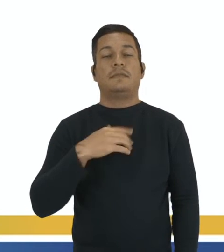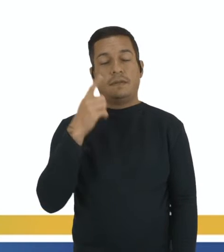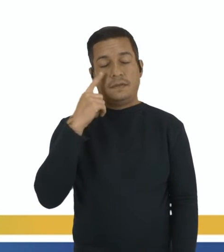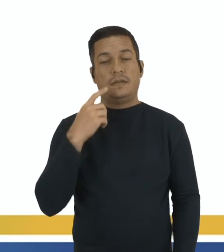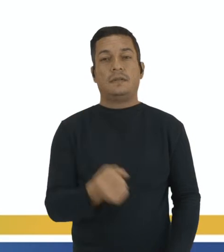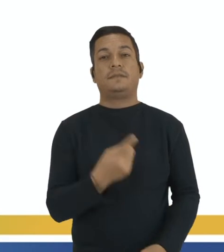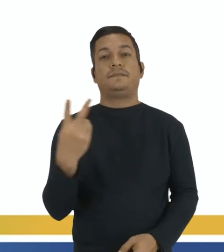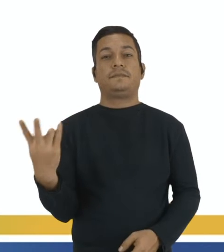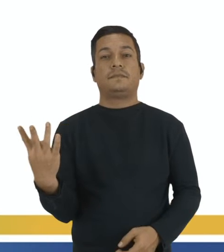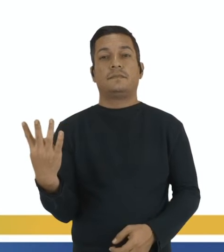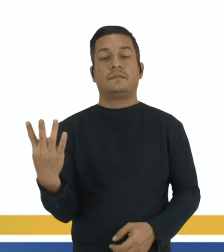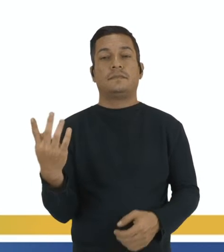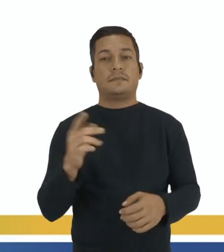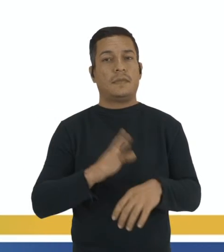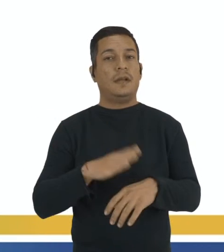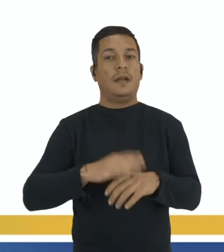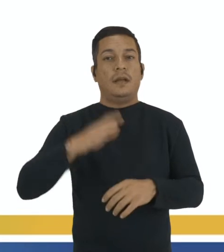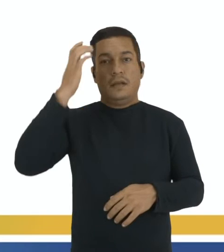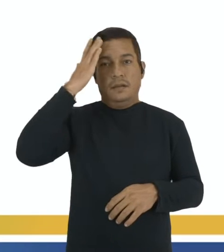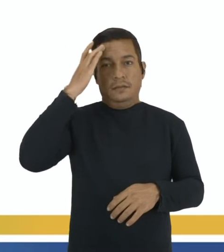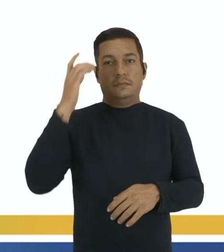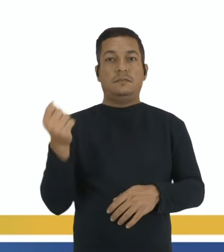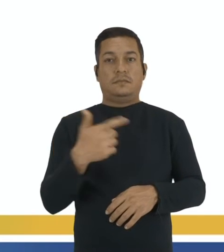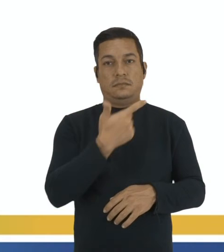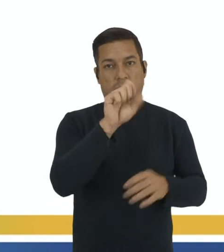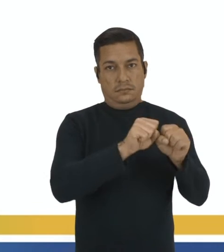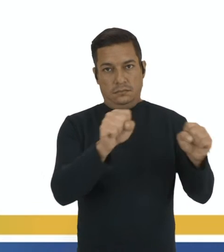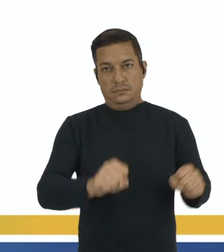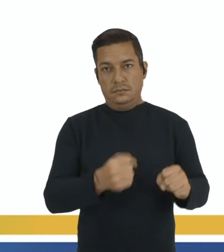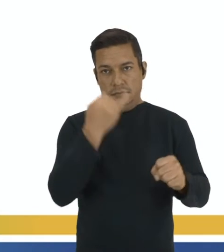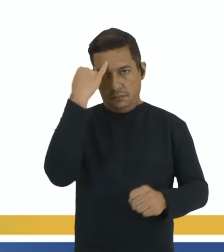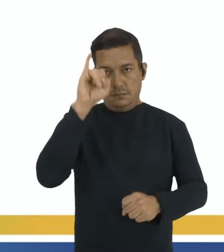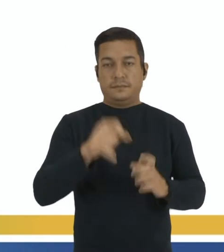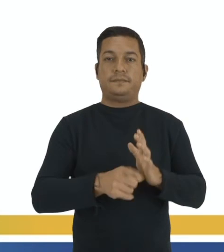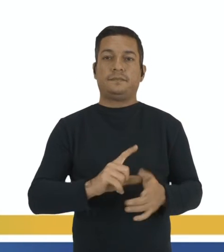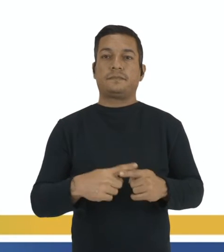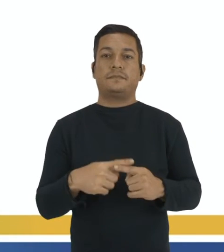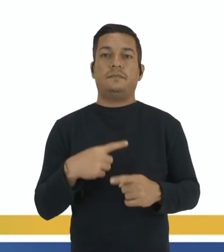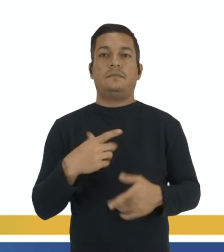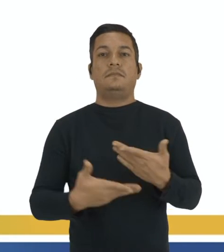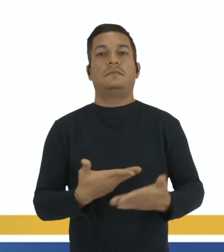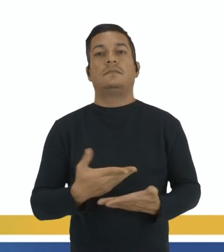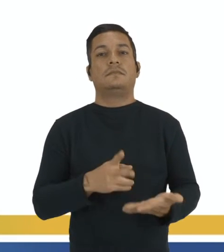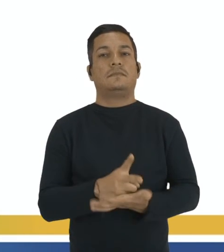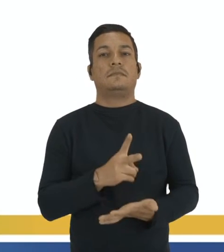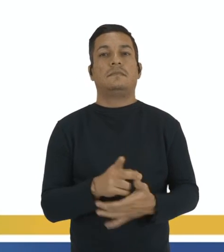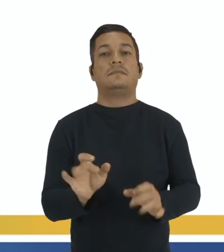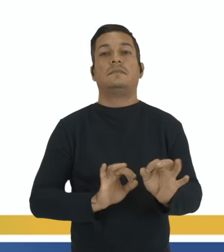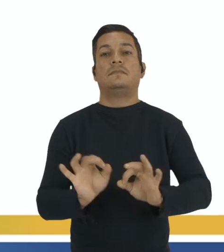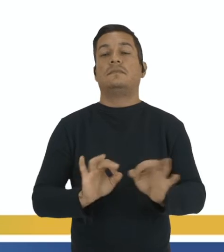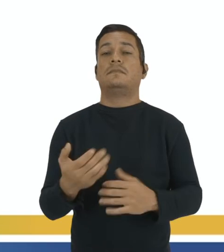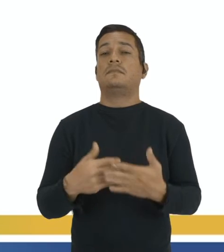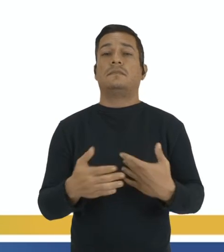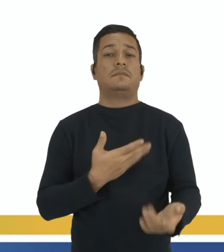quantidades. A contagem é bem mais fácil do que os outros sistemas que foram criados, pois eles interagem o tempo todo, formando